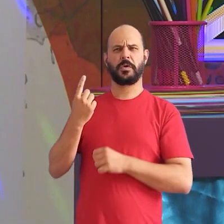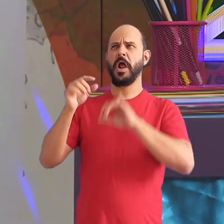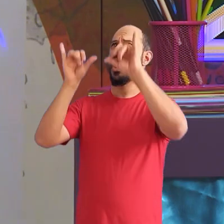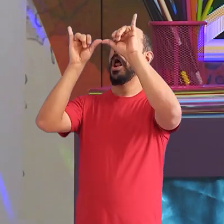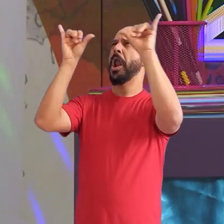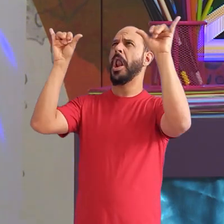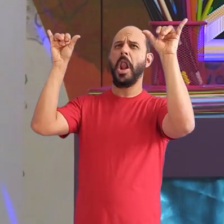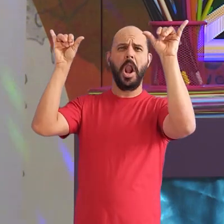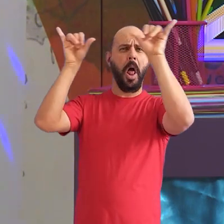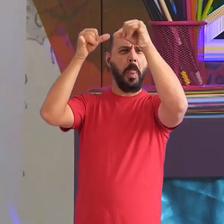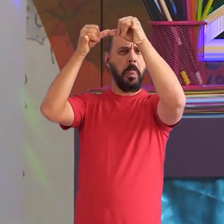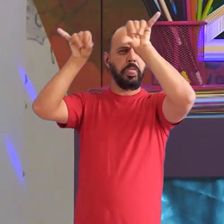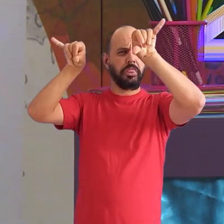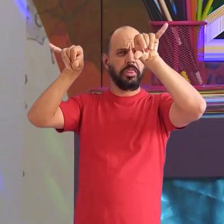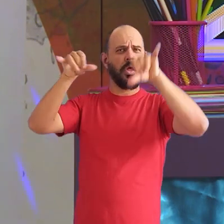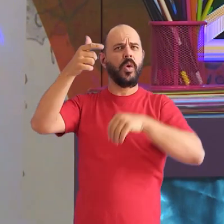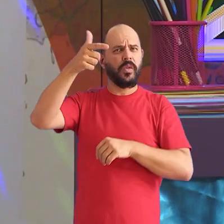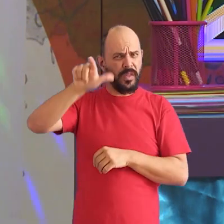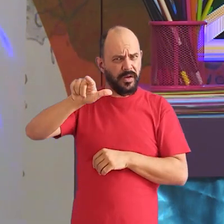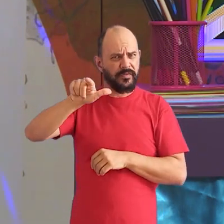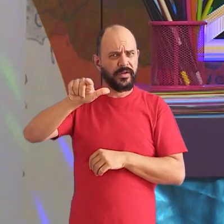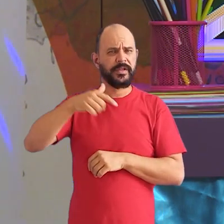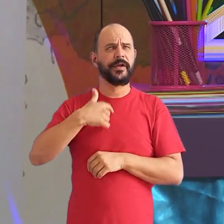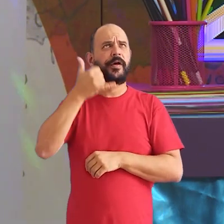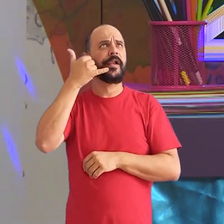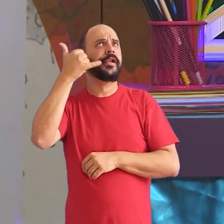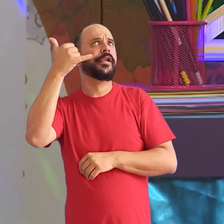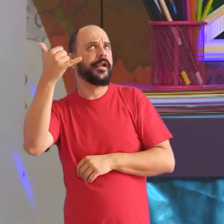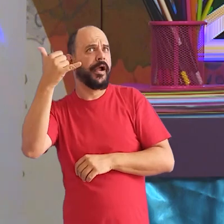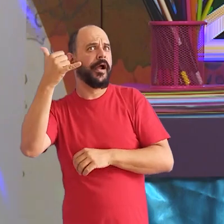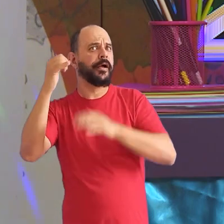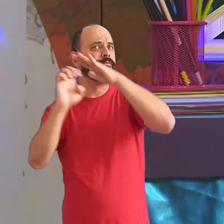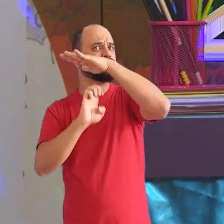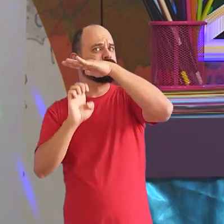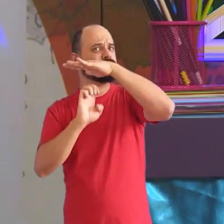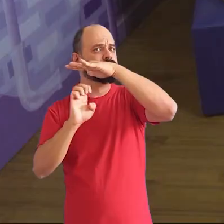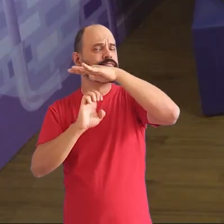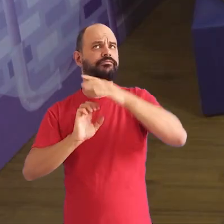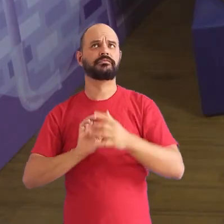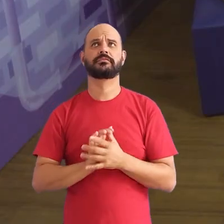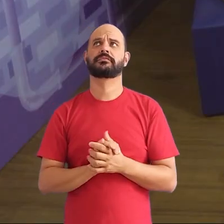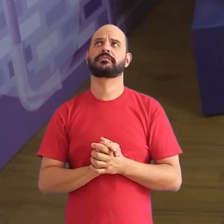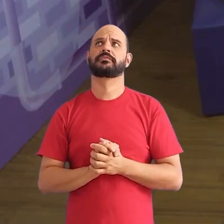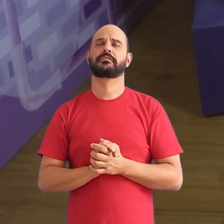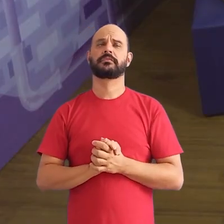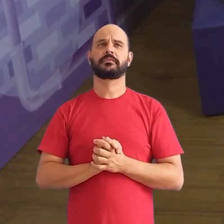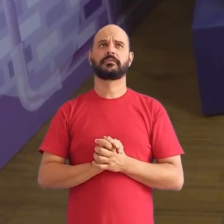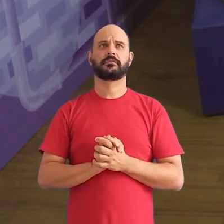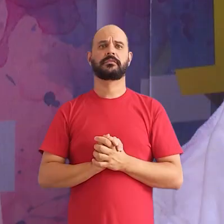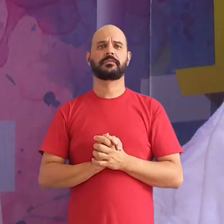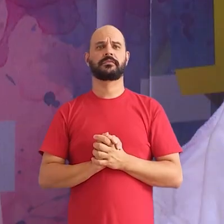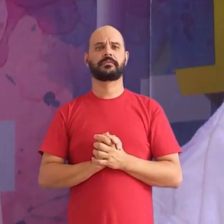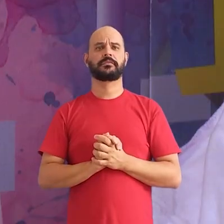Estranho, a energia acabou de novo. Acho que eu vou ligar para a companhia elétrica.